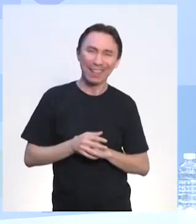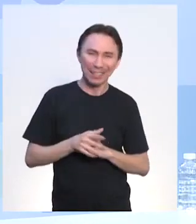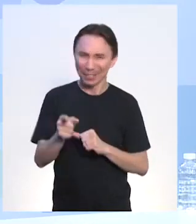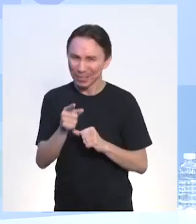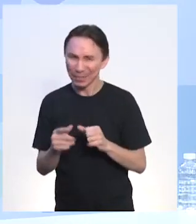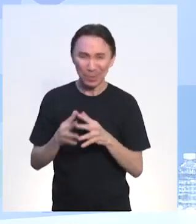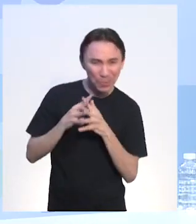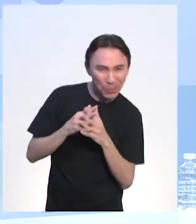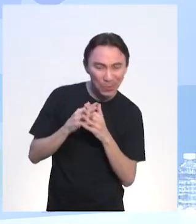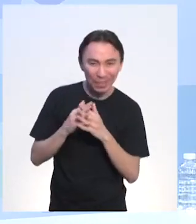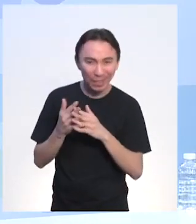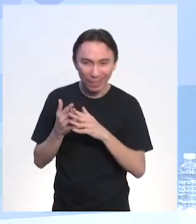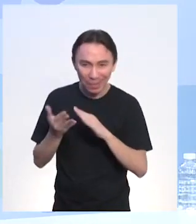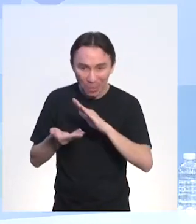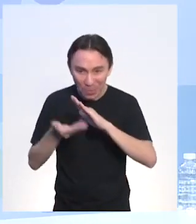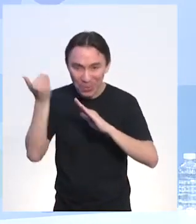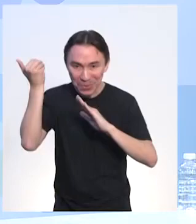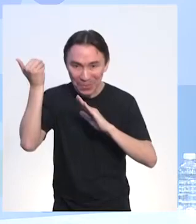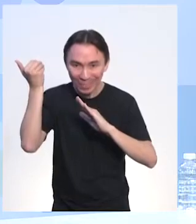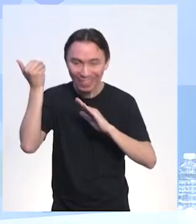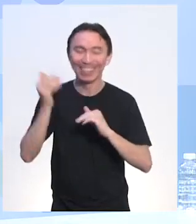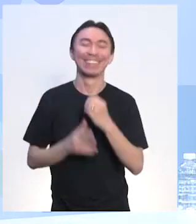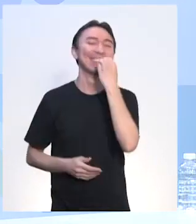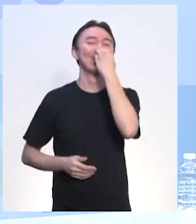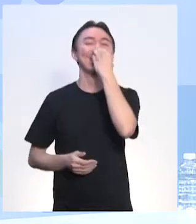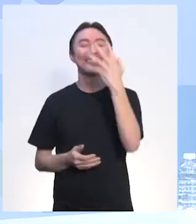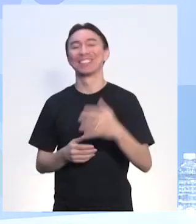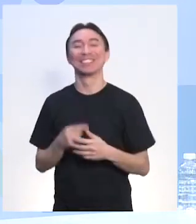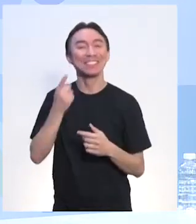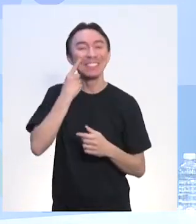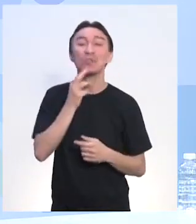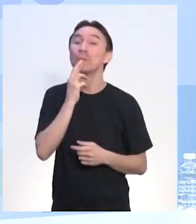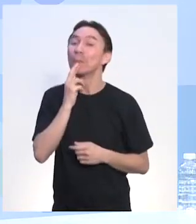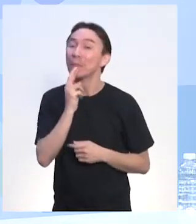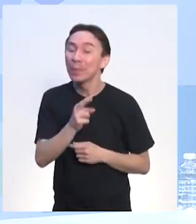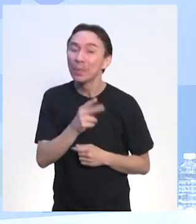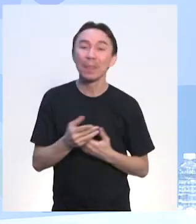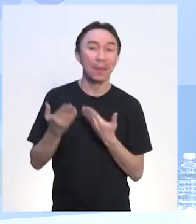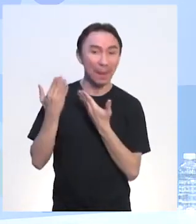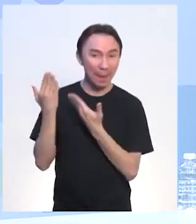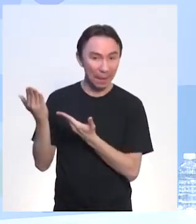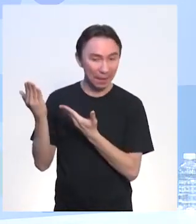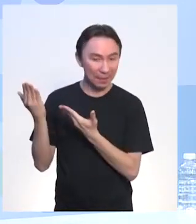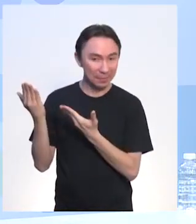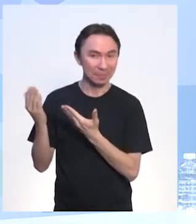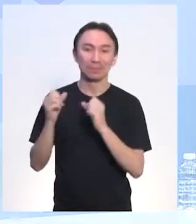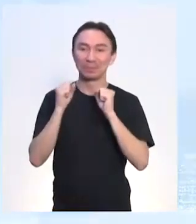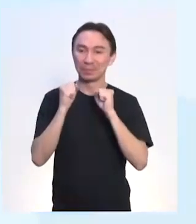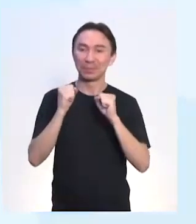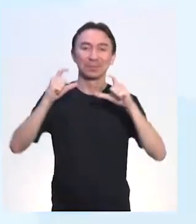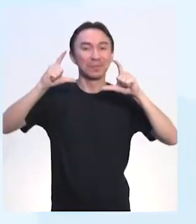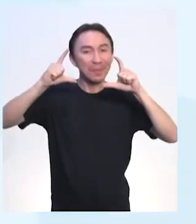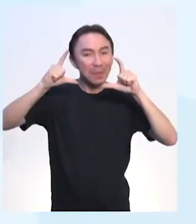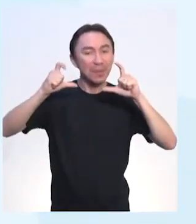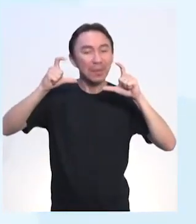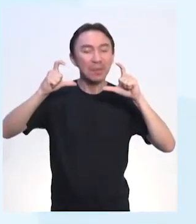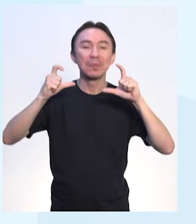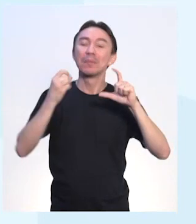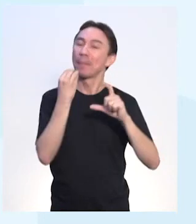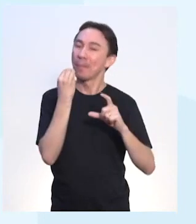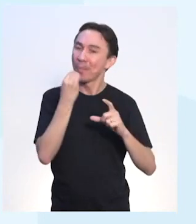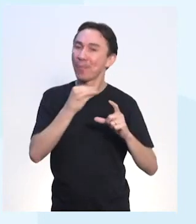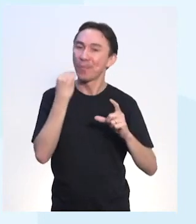dúvida? Muito bem. Por favor, coloque, então, a resolução da atividade 1 para eles da tela. Quem quiser tirar um